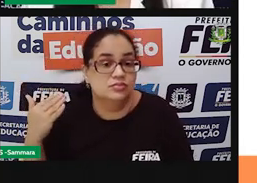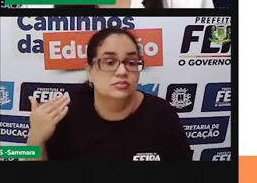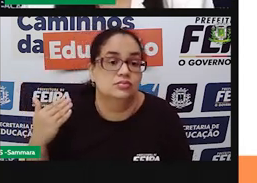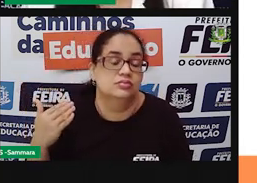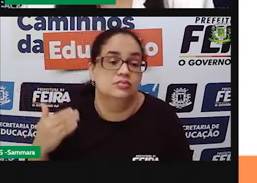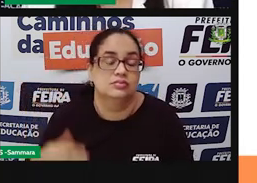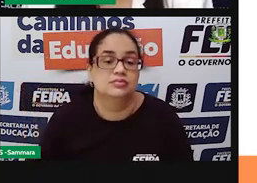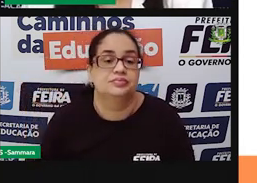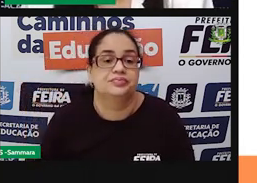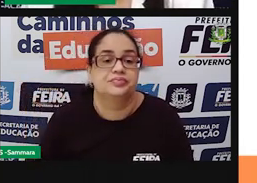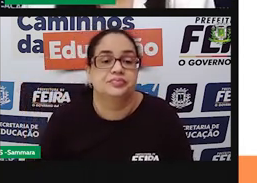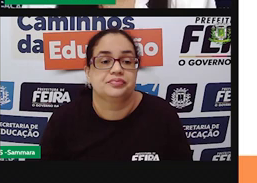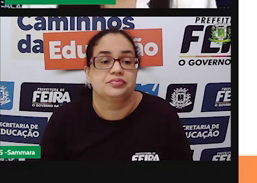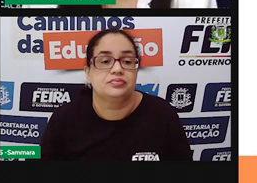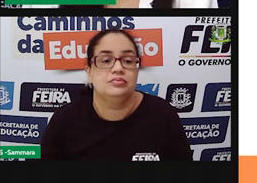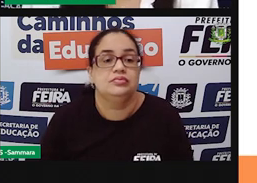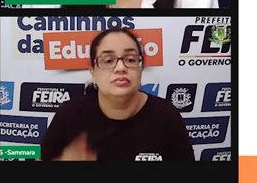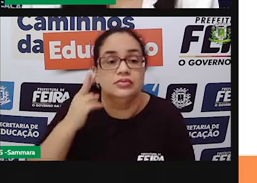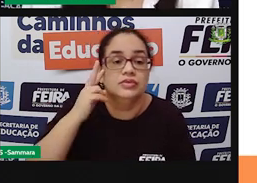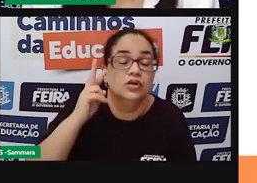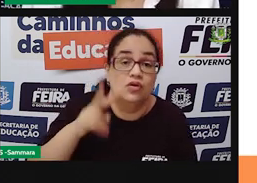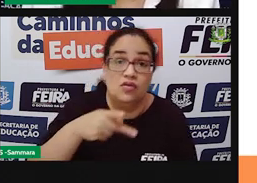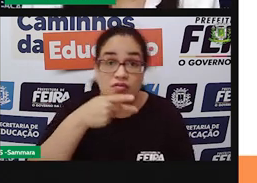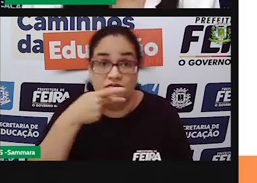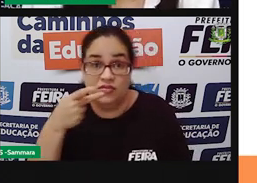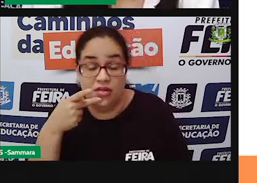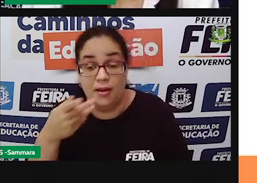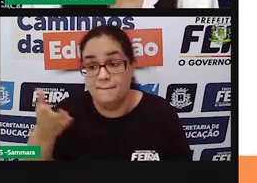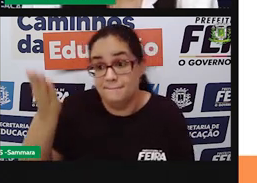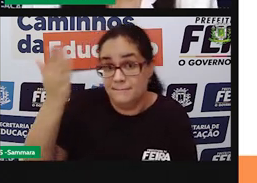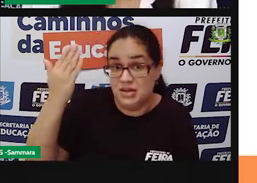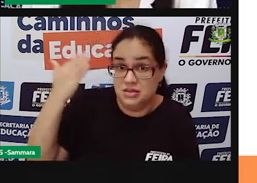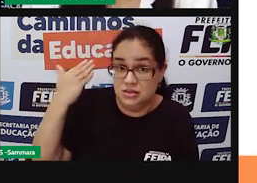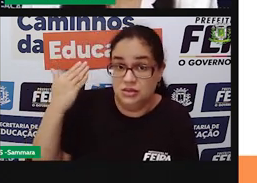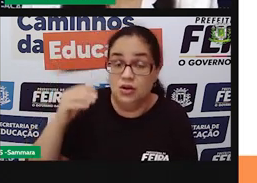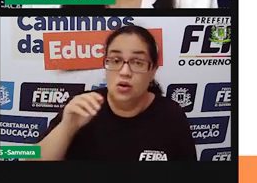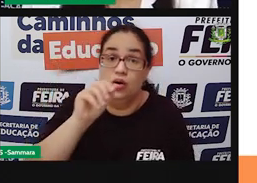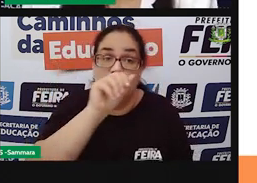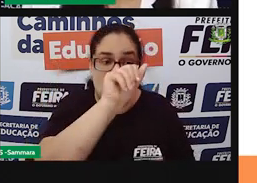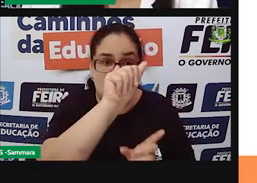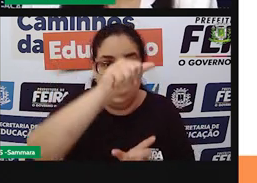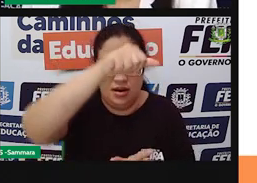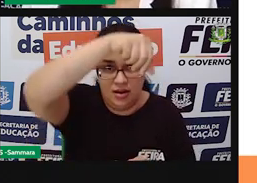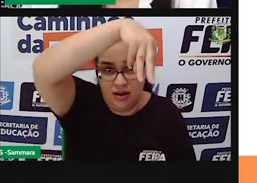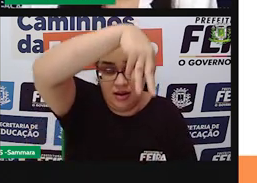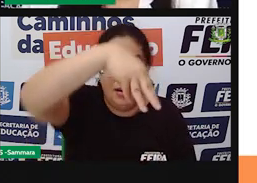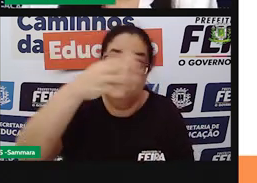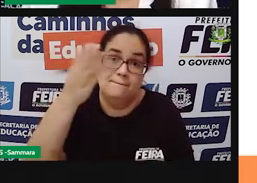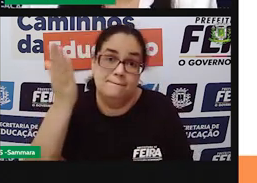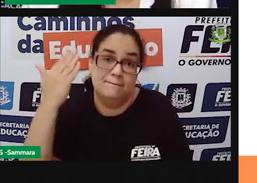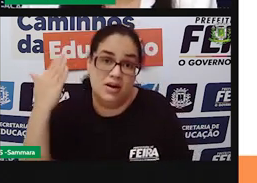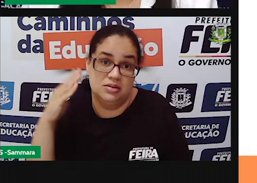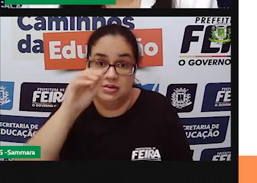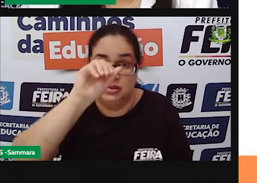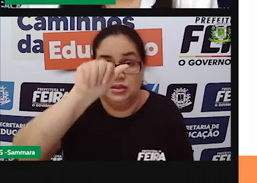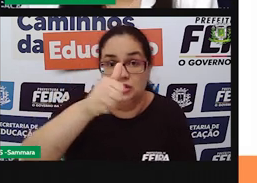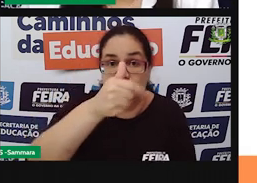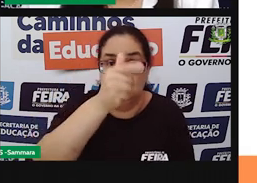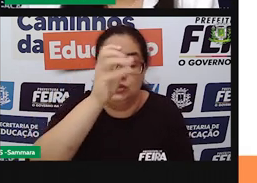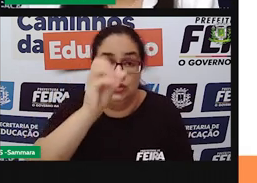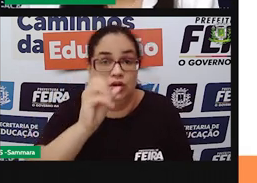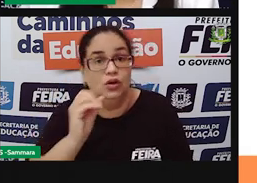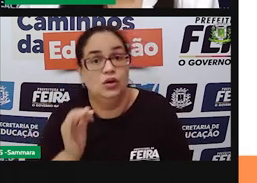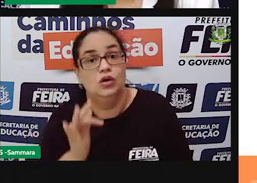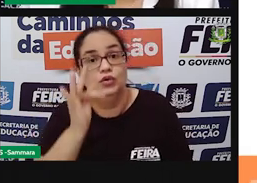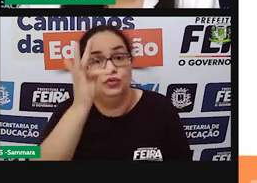vai acontecer. Então, um se refere ao passado e o ão se refere ao futuro.